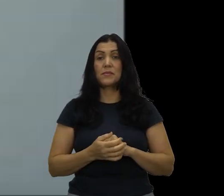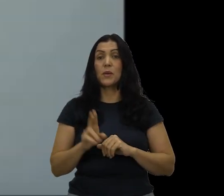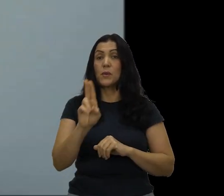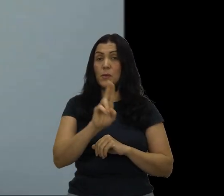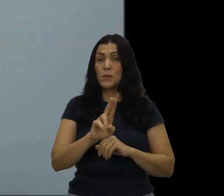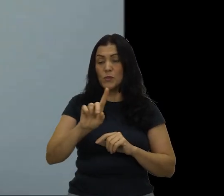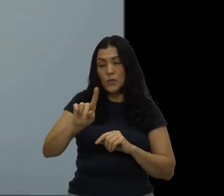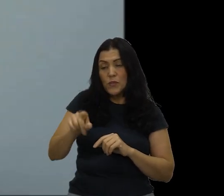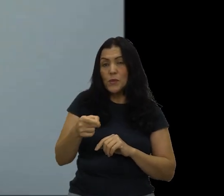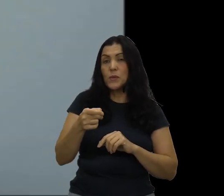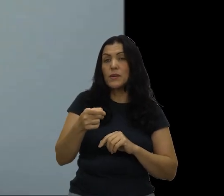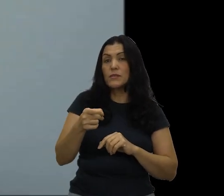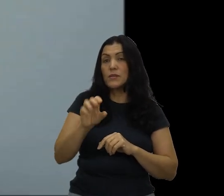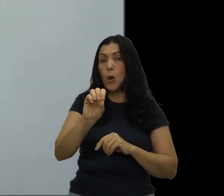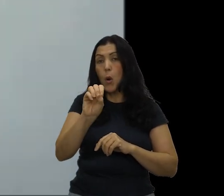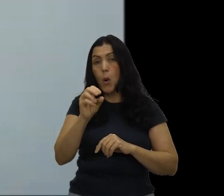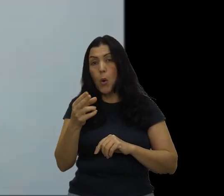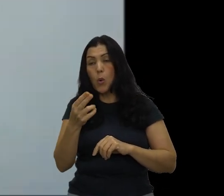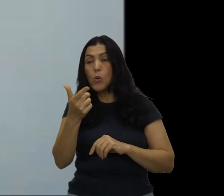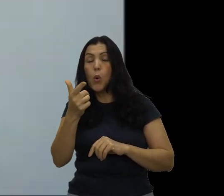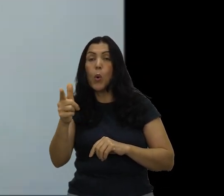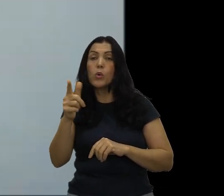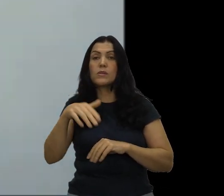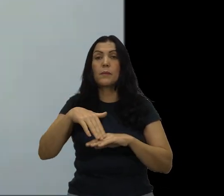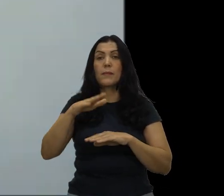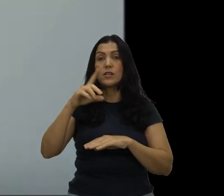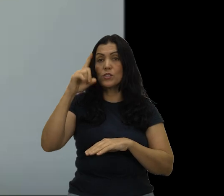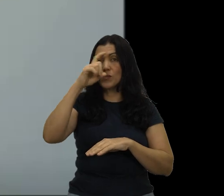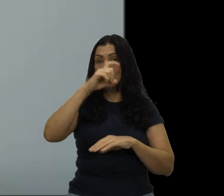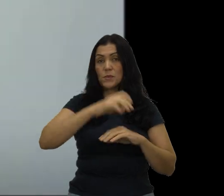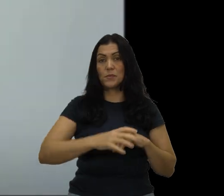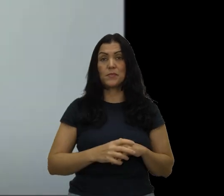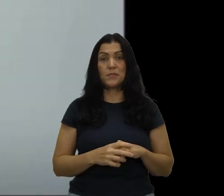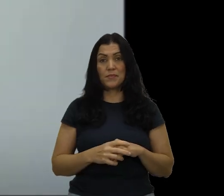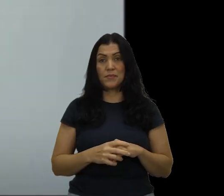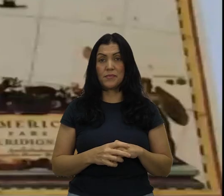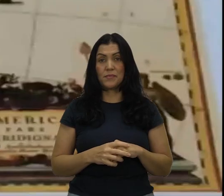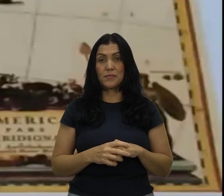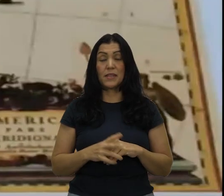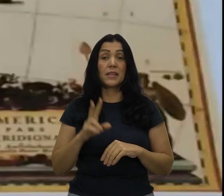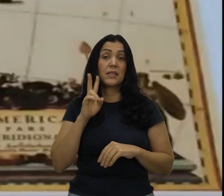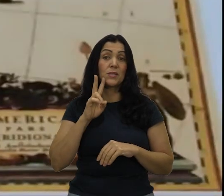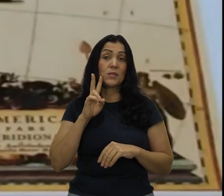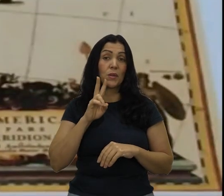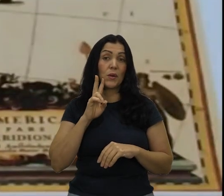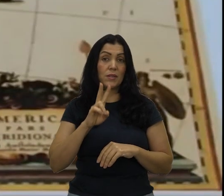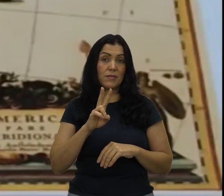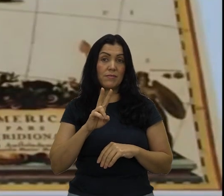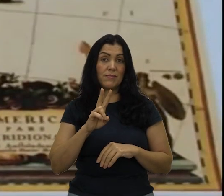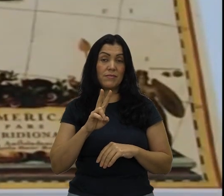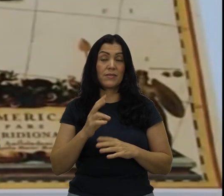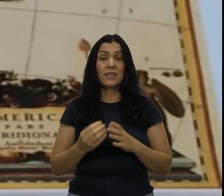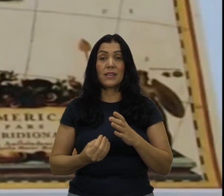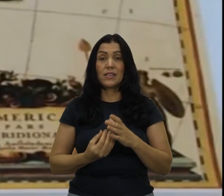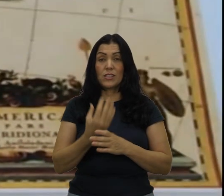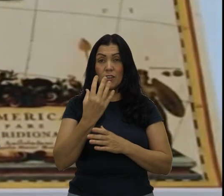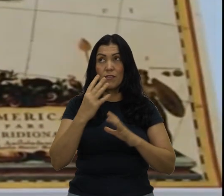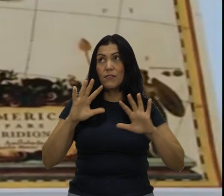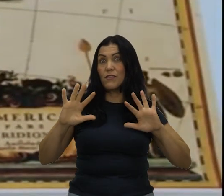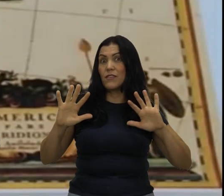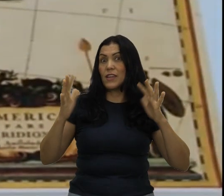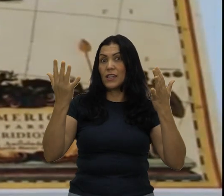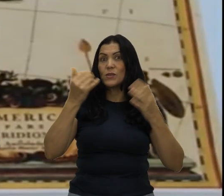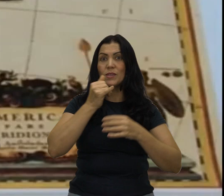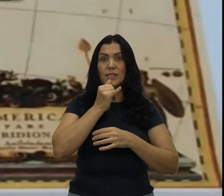grafia, uso da vírgula ou outras mais difíceis. História. Reconstruir